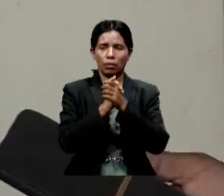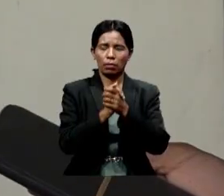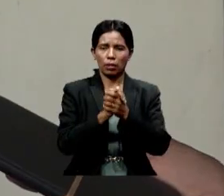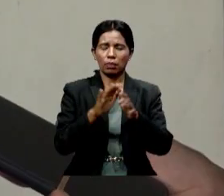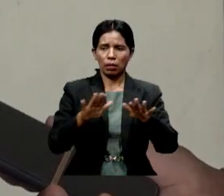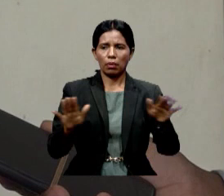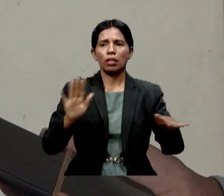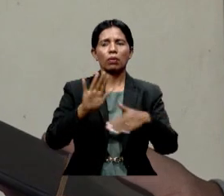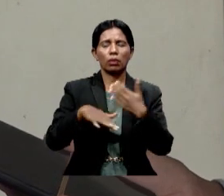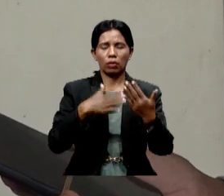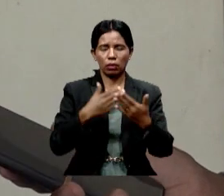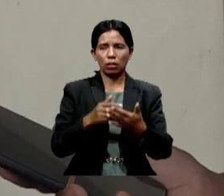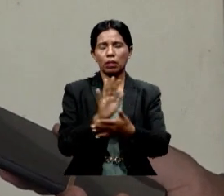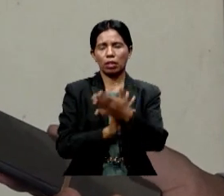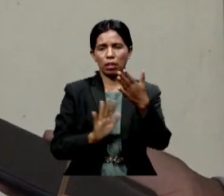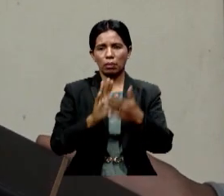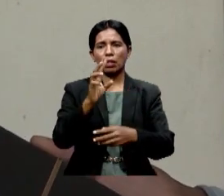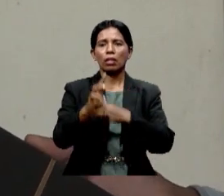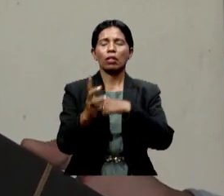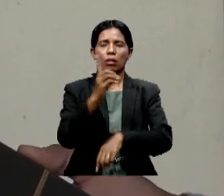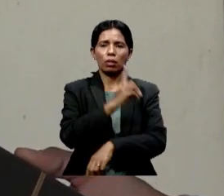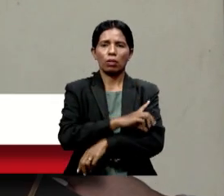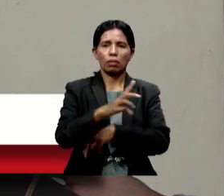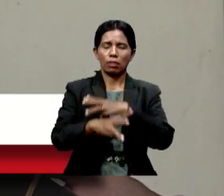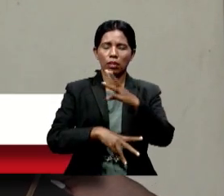otu nube oin celebra loron mundial nian.